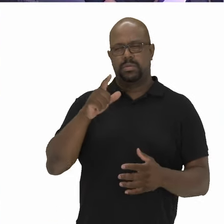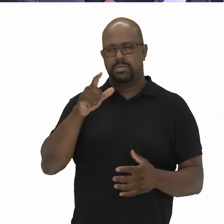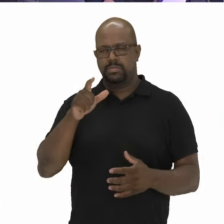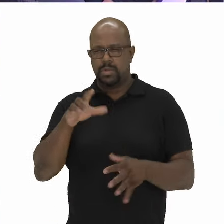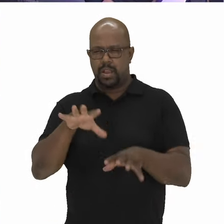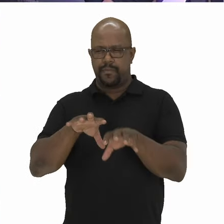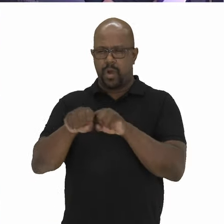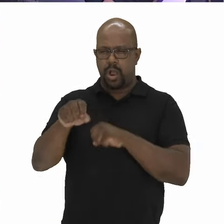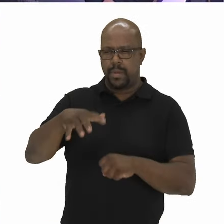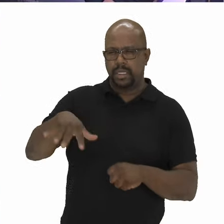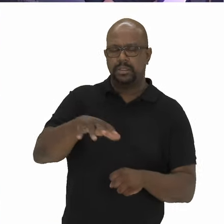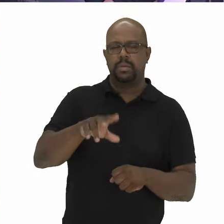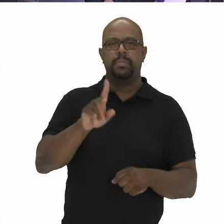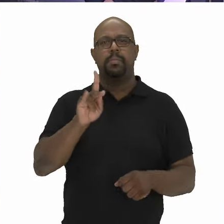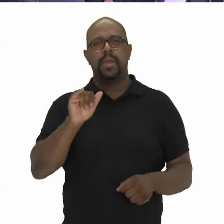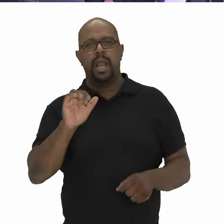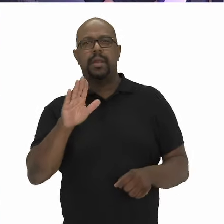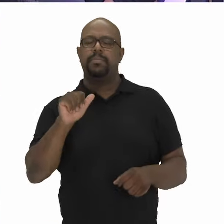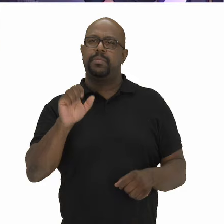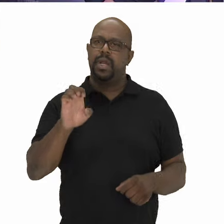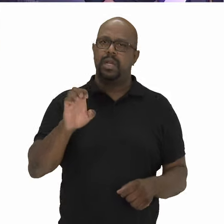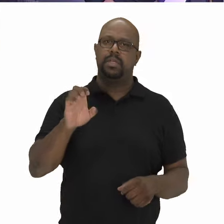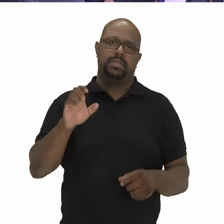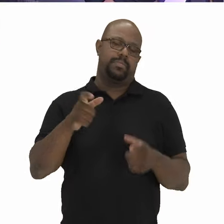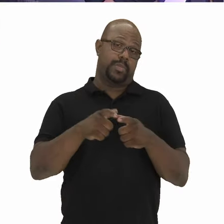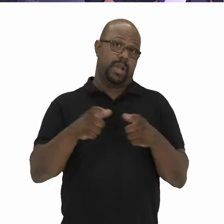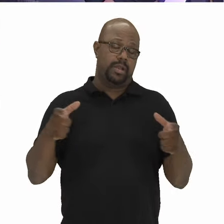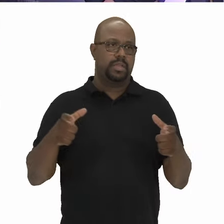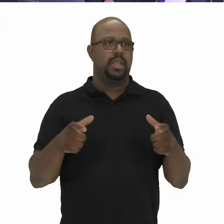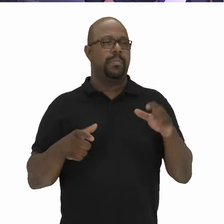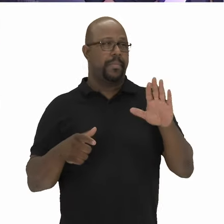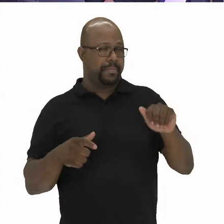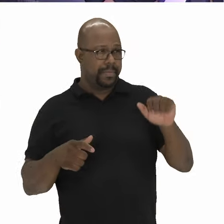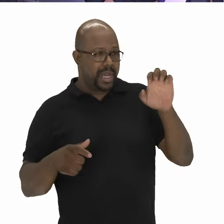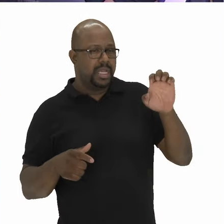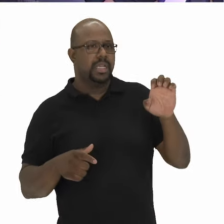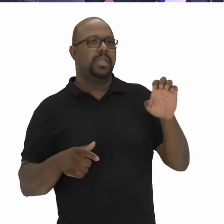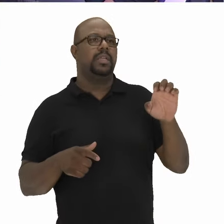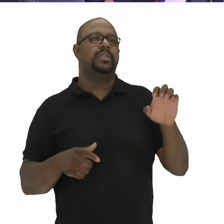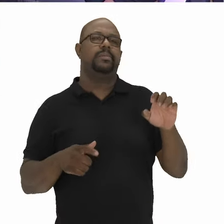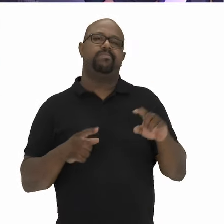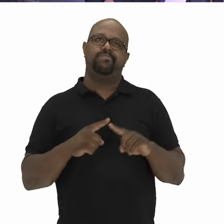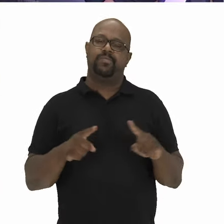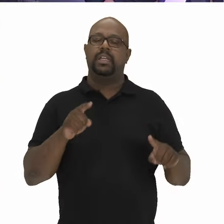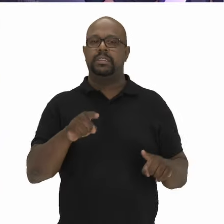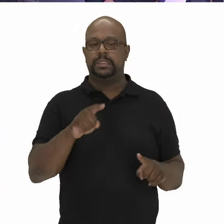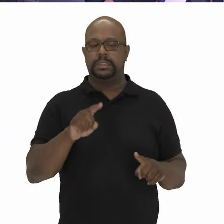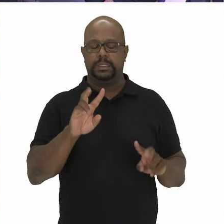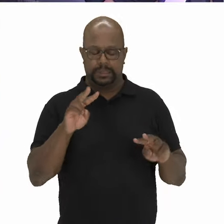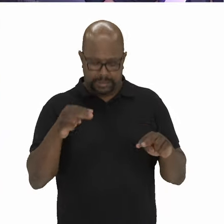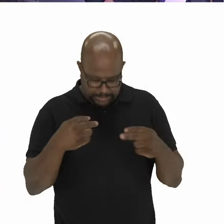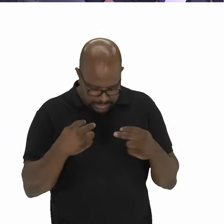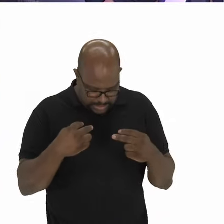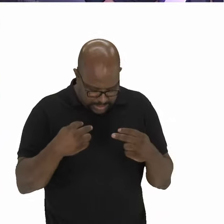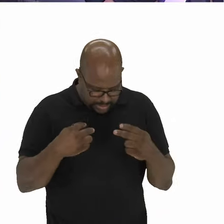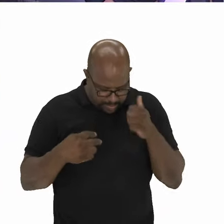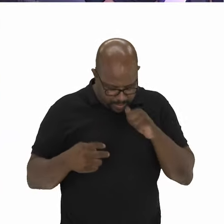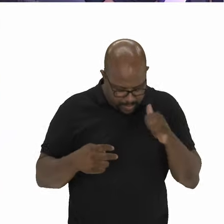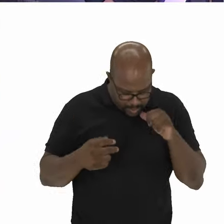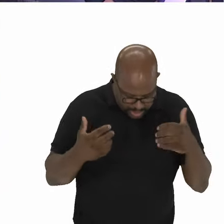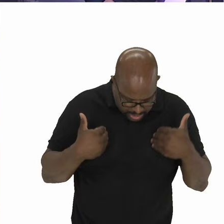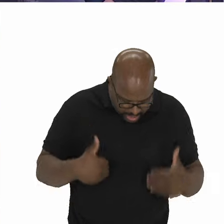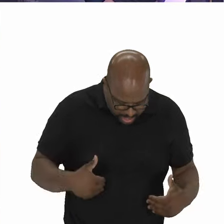uma formação para esses pais majoritariamente para essa mãe mas que ela se Entenda como